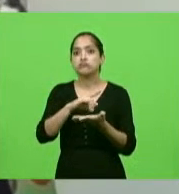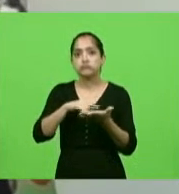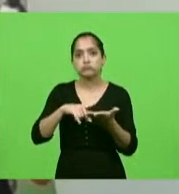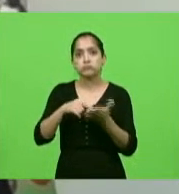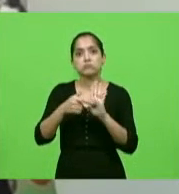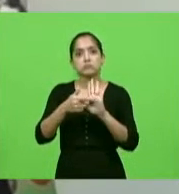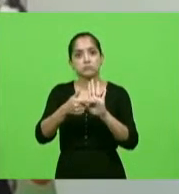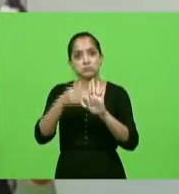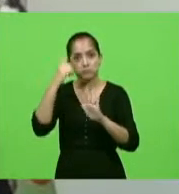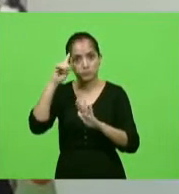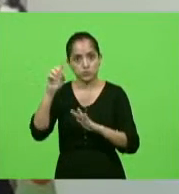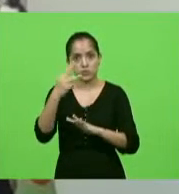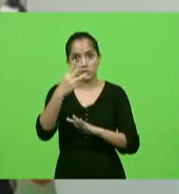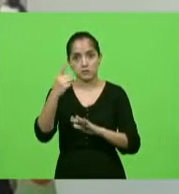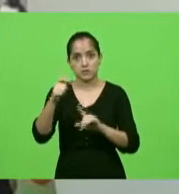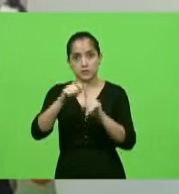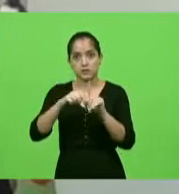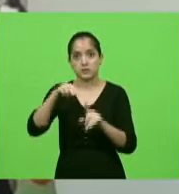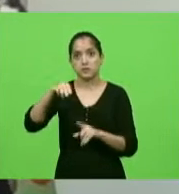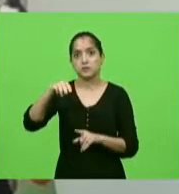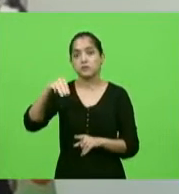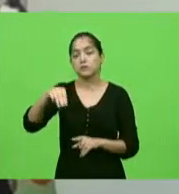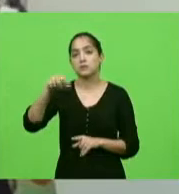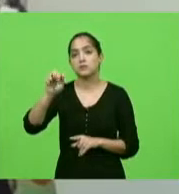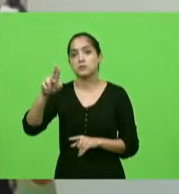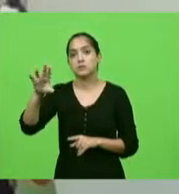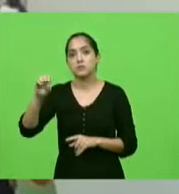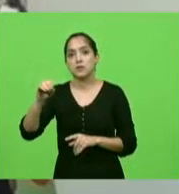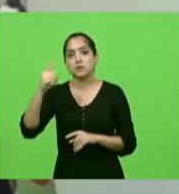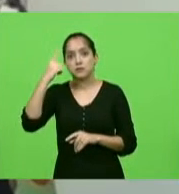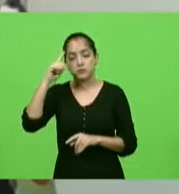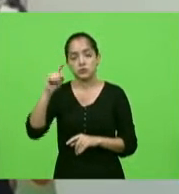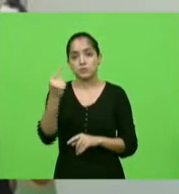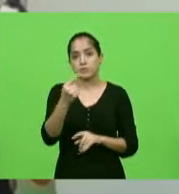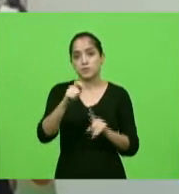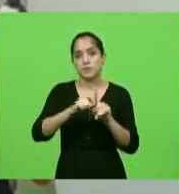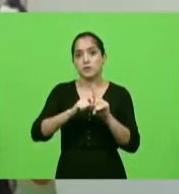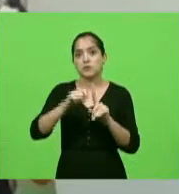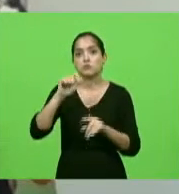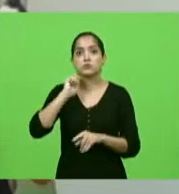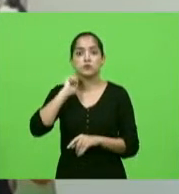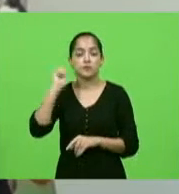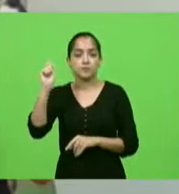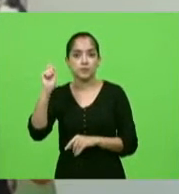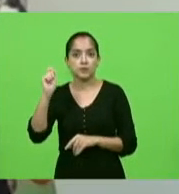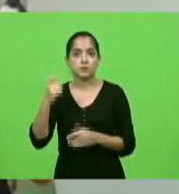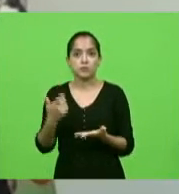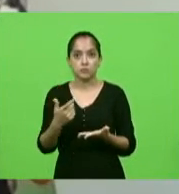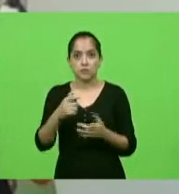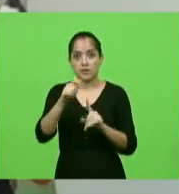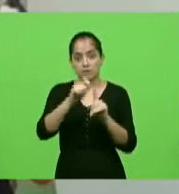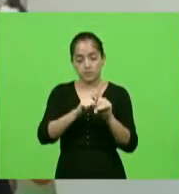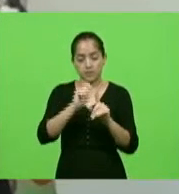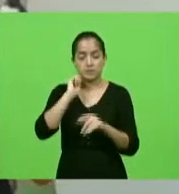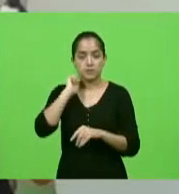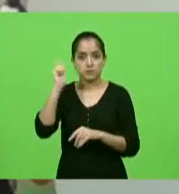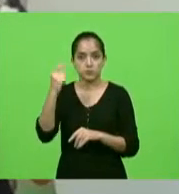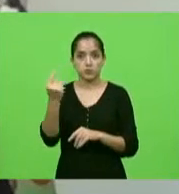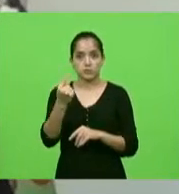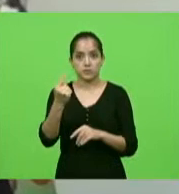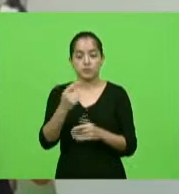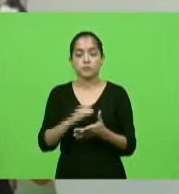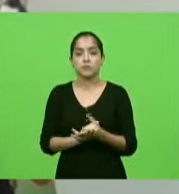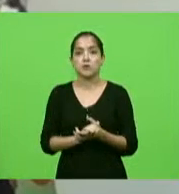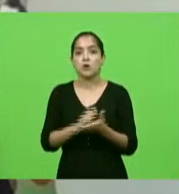foram emitidas em 31 de março de 2020 e 1º de abril de 2020, cuja liquidação se deu em 1º de abril de